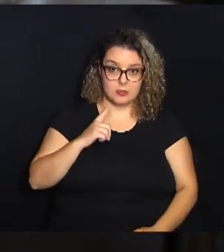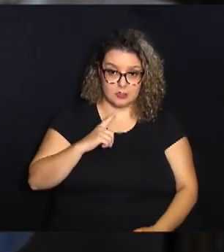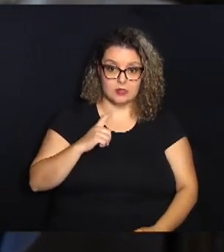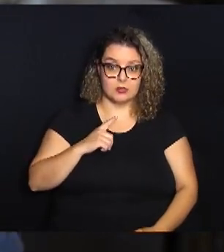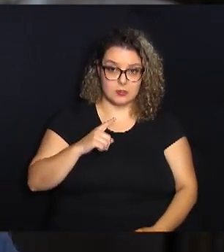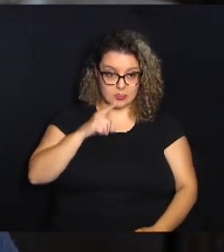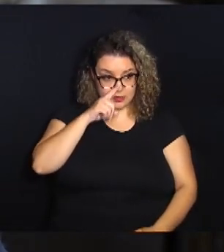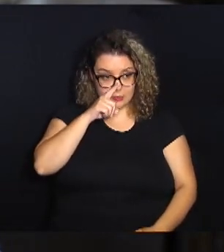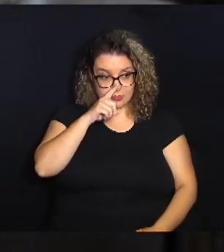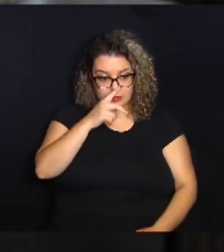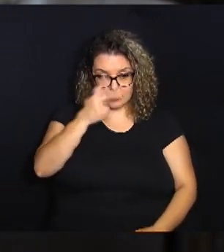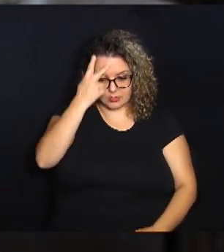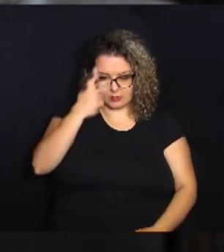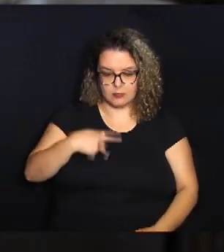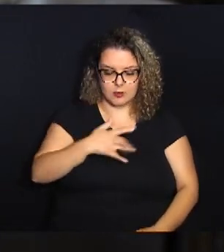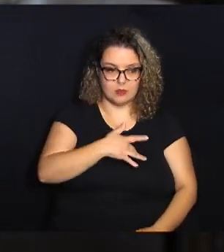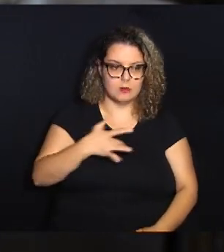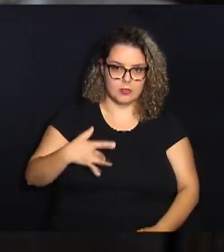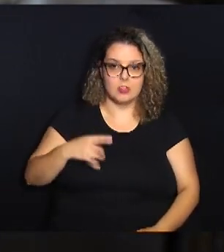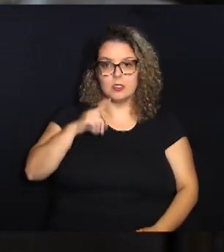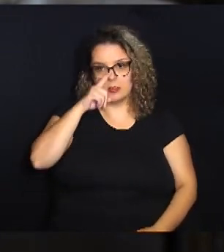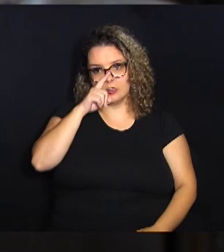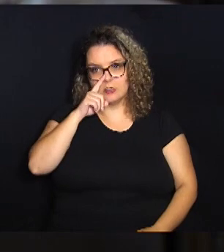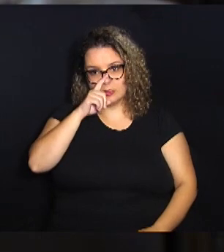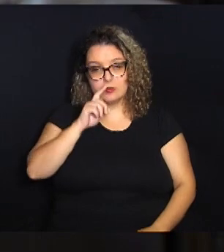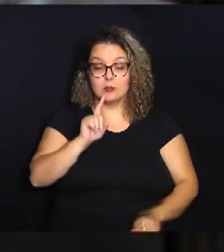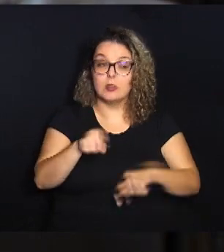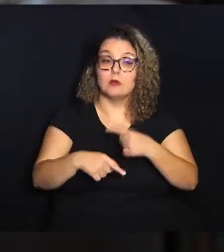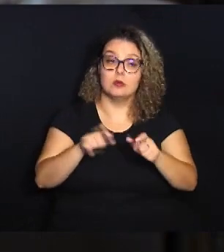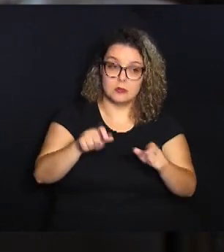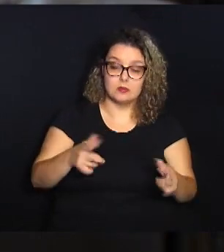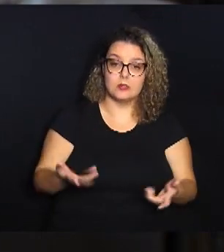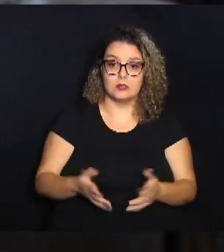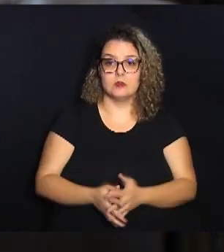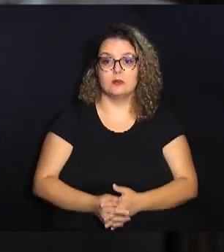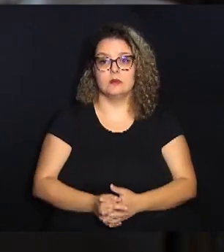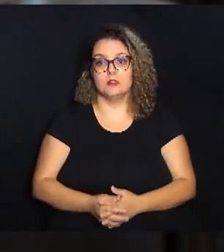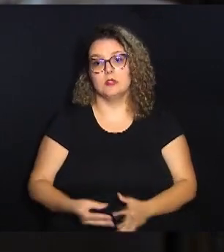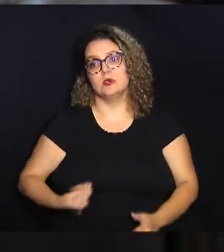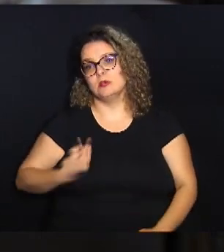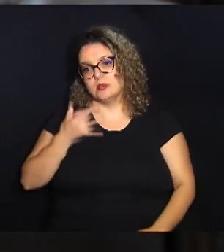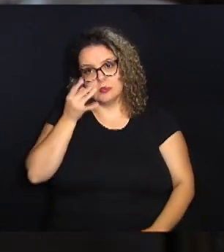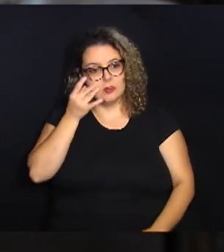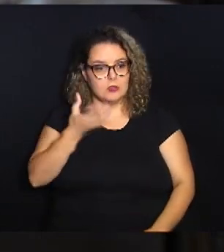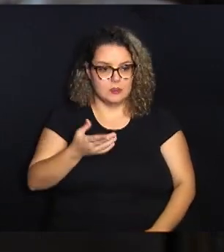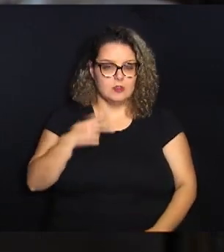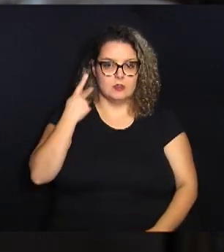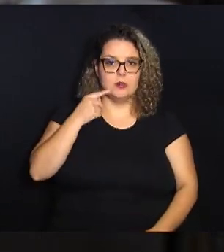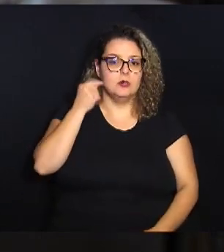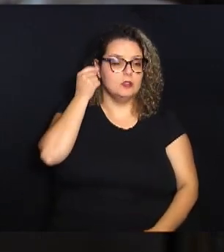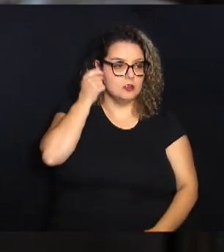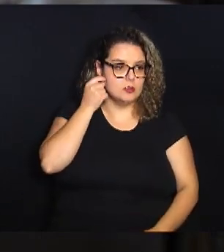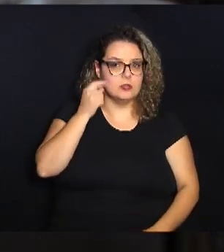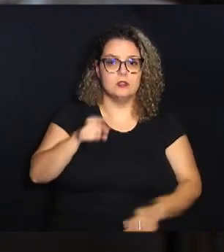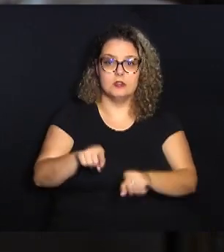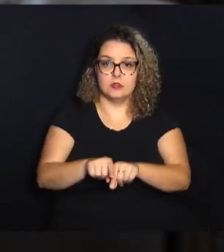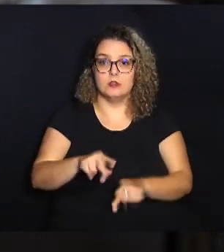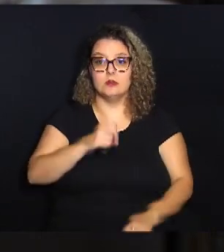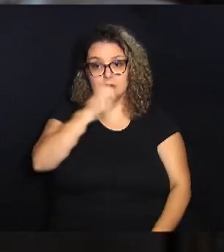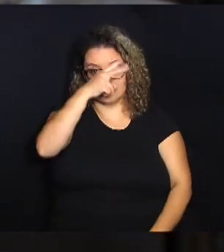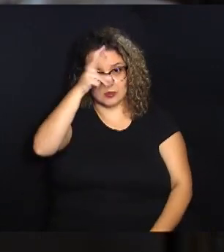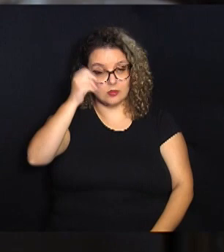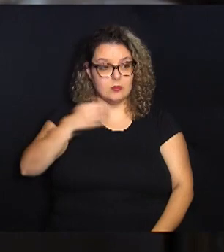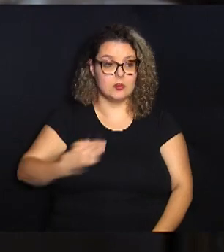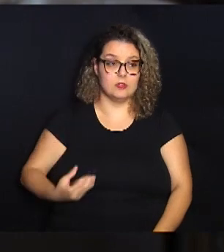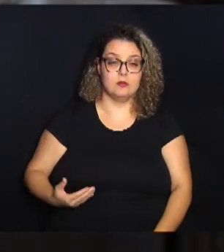oferece riscos à saúde e riscos dessa natureza. E eu estive lá presente, o vereador Marcelo Silva também, o prefeito Dário